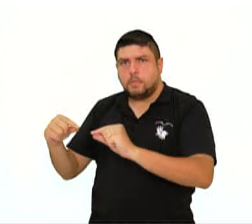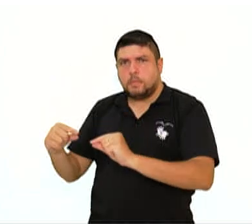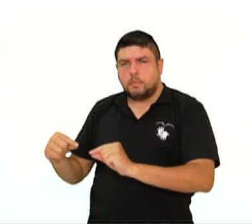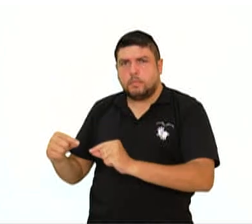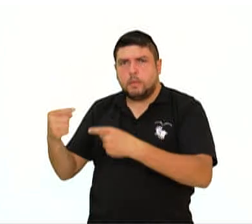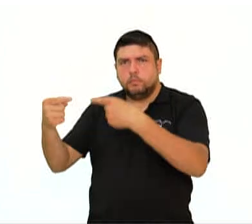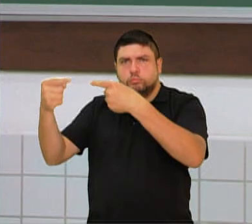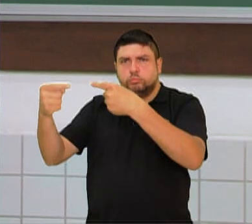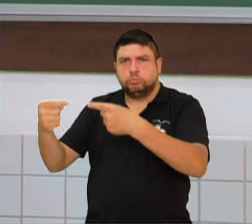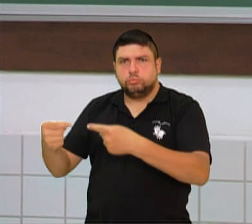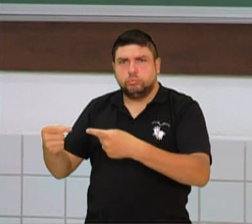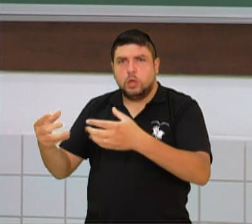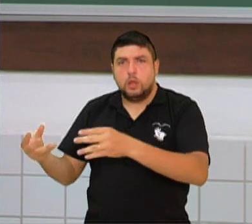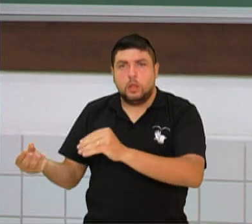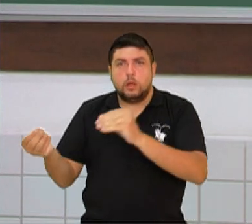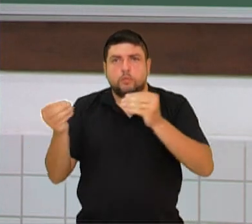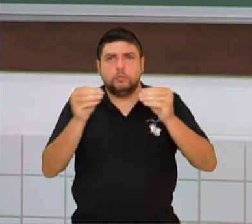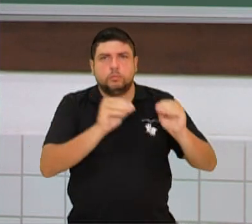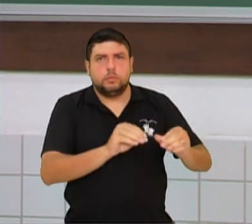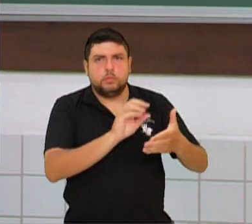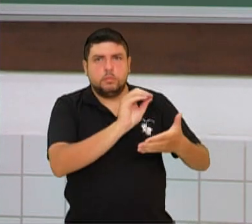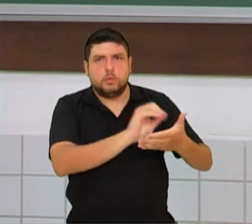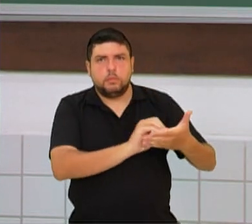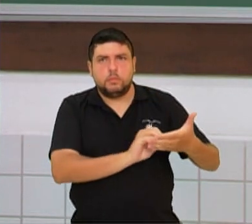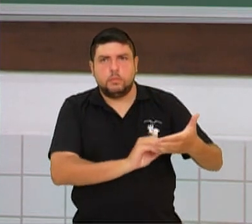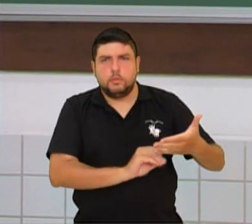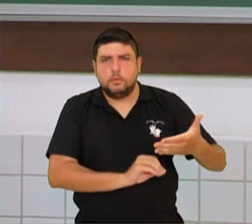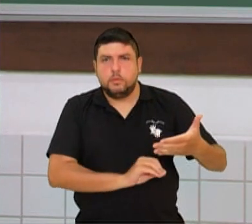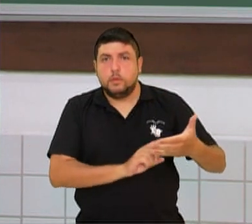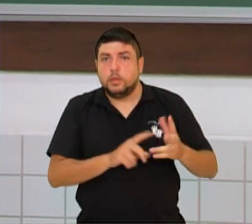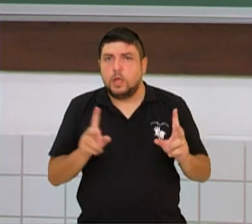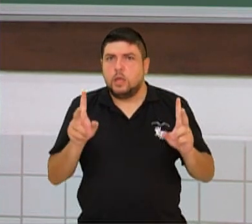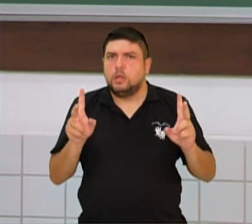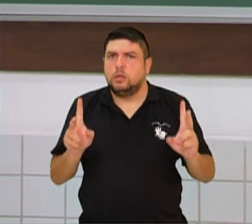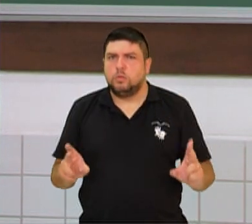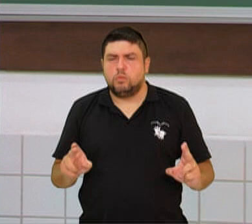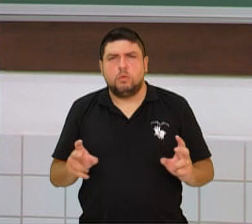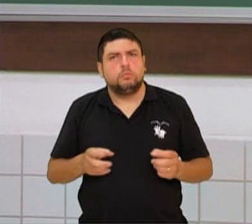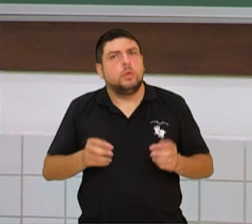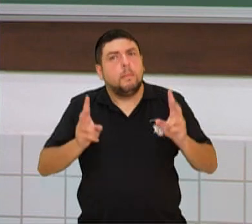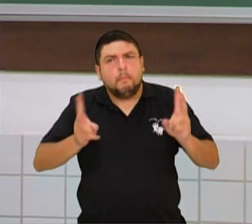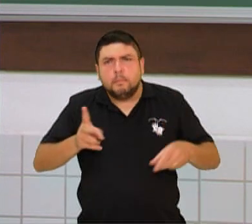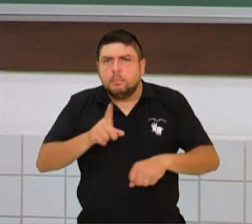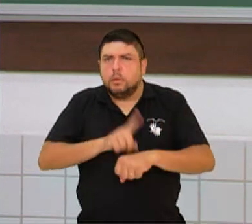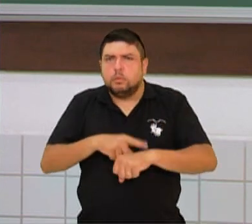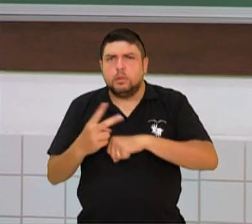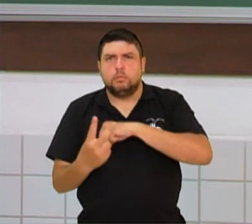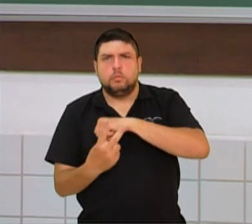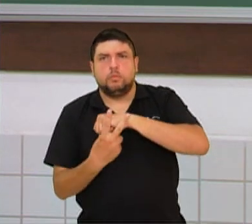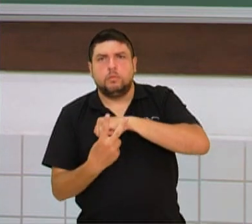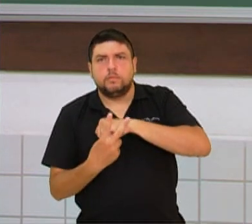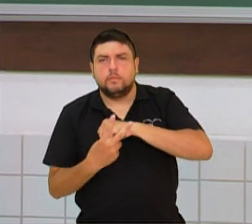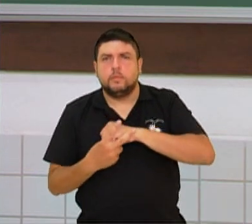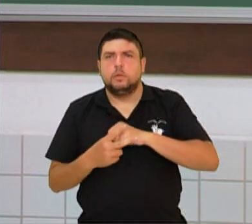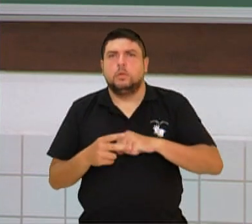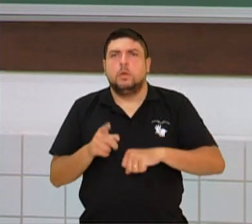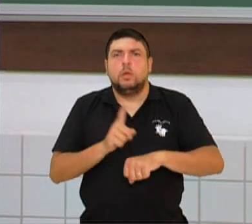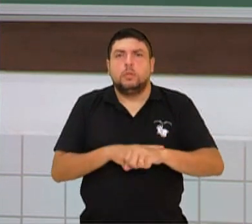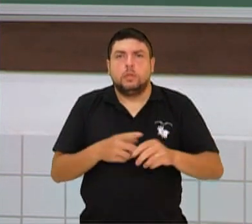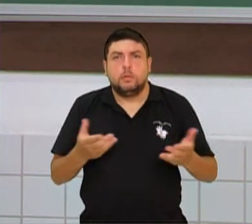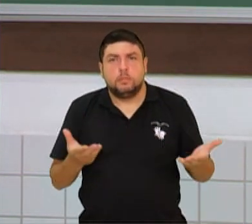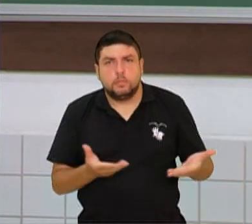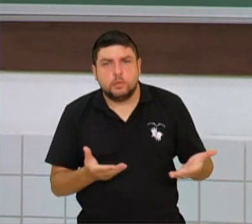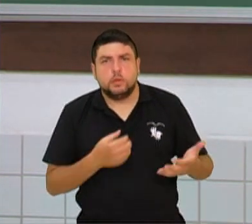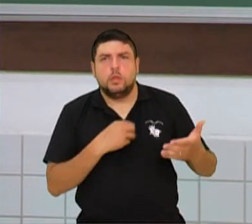como que acontece então na escrita? Exatamente igual. O verbo colocado no mesmo tempo ali do presente,